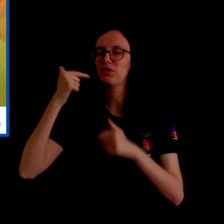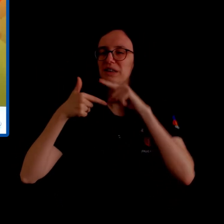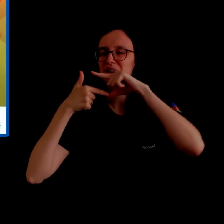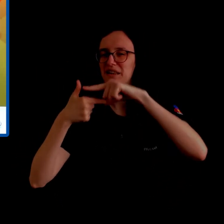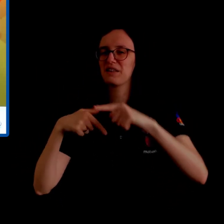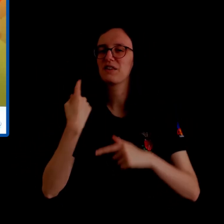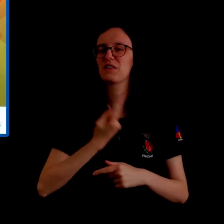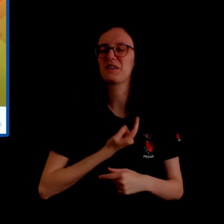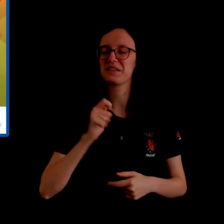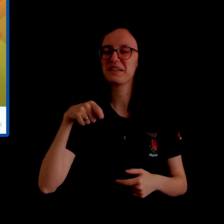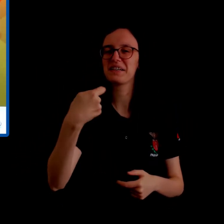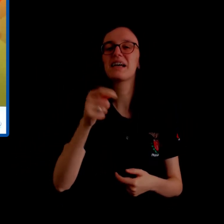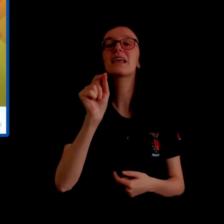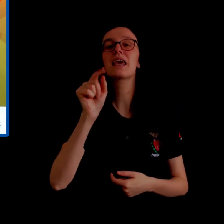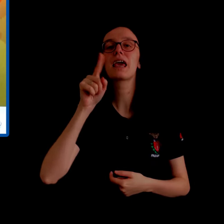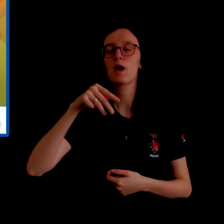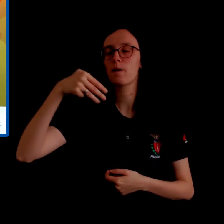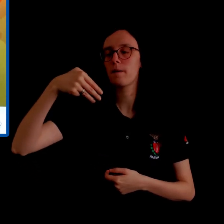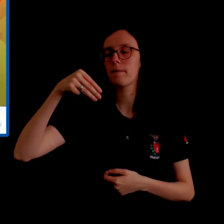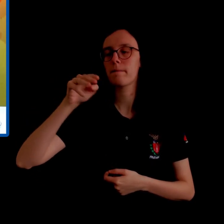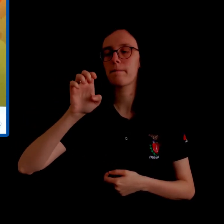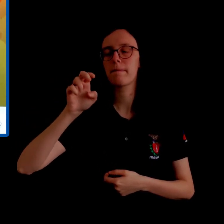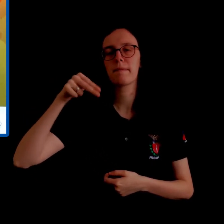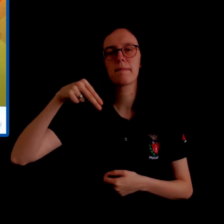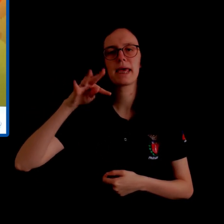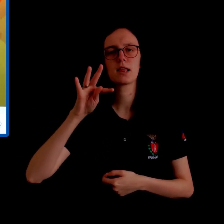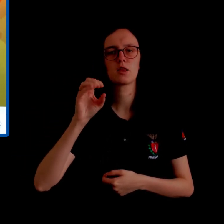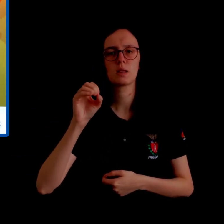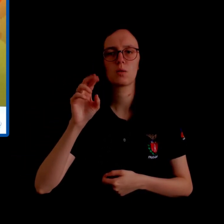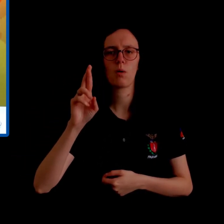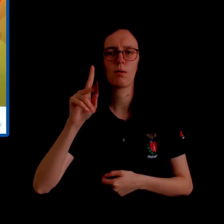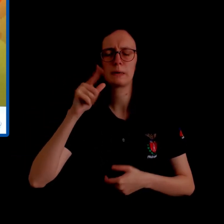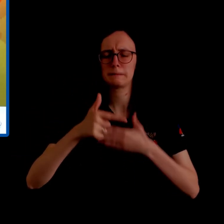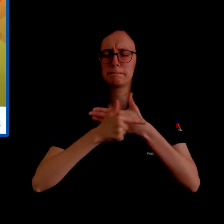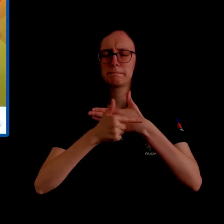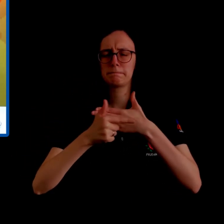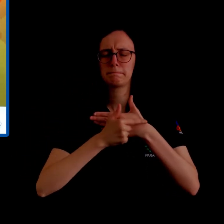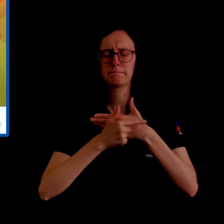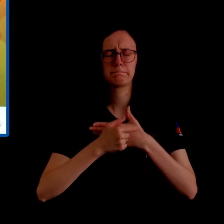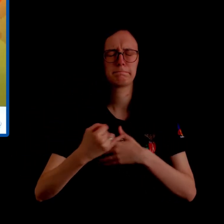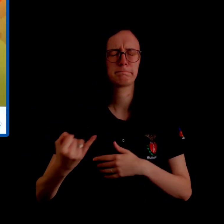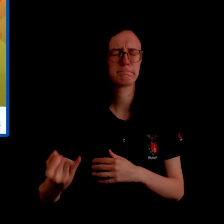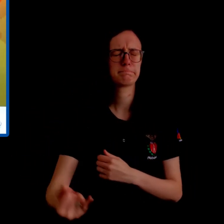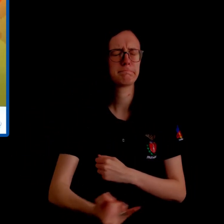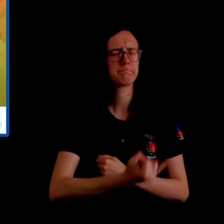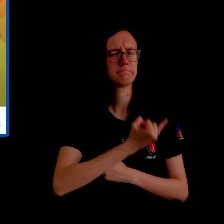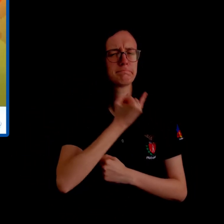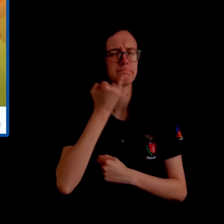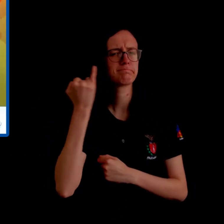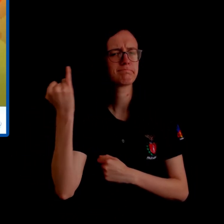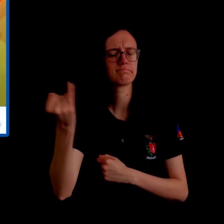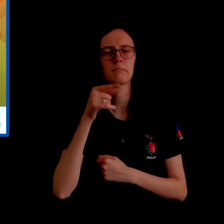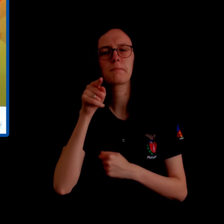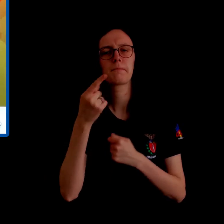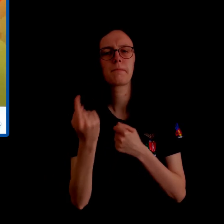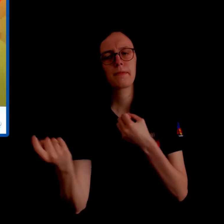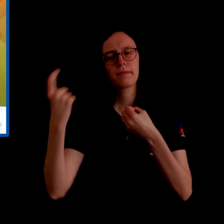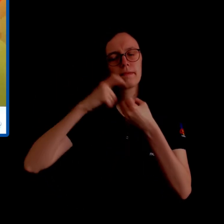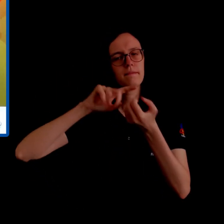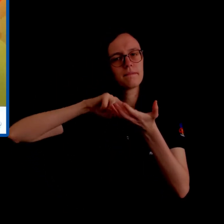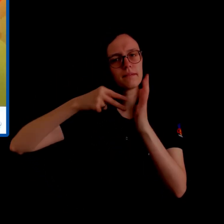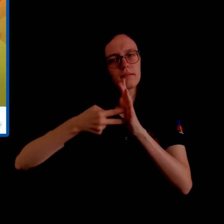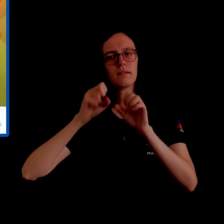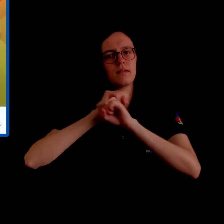de mentores. Vocês têm uma função extremamente importante de ressignificação